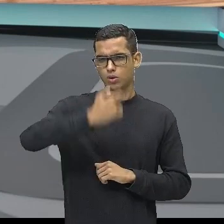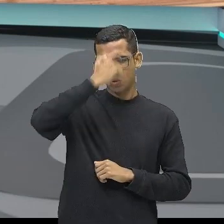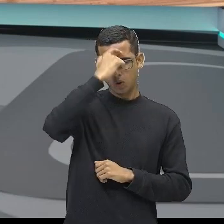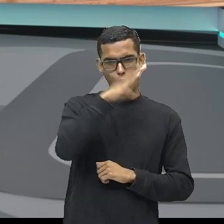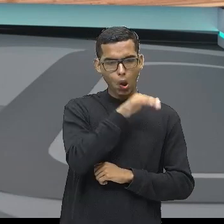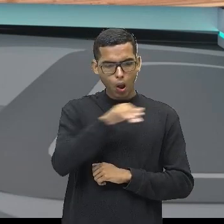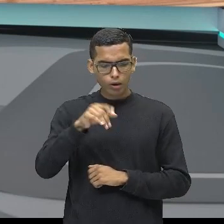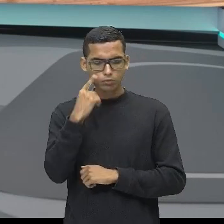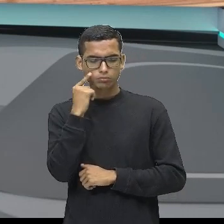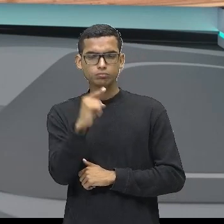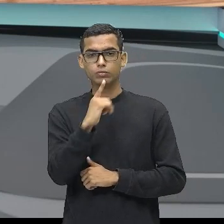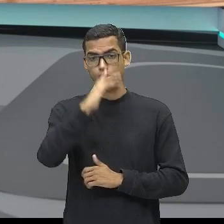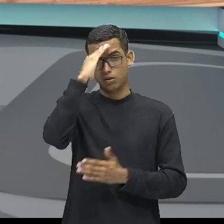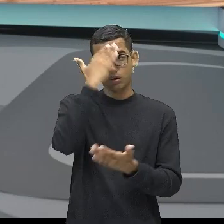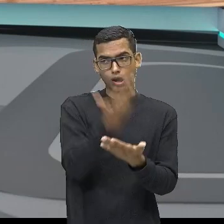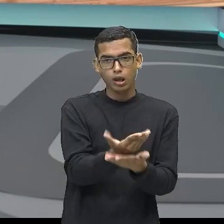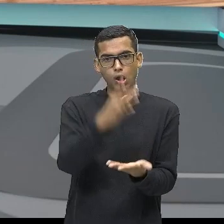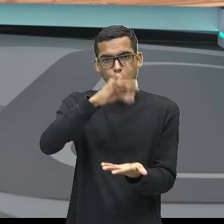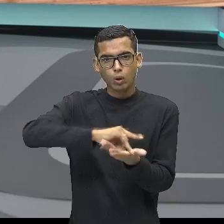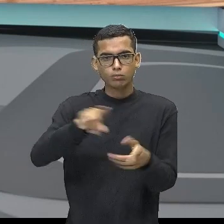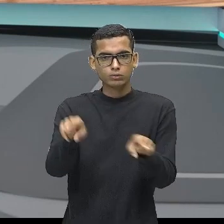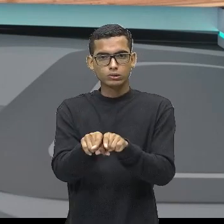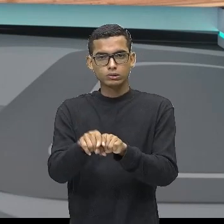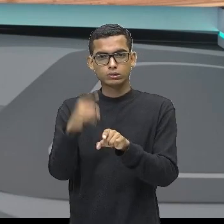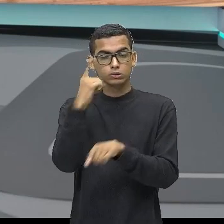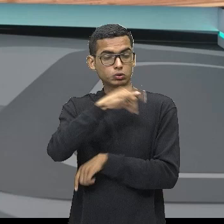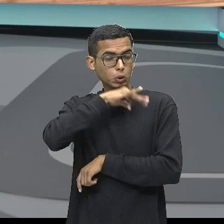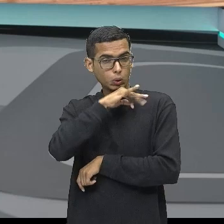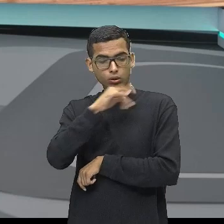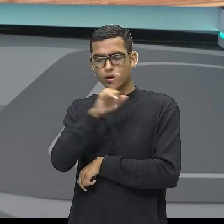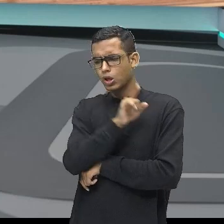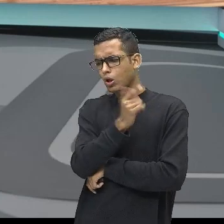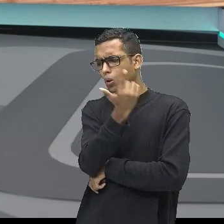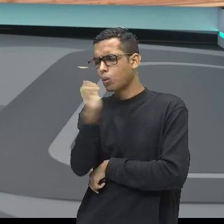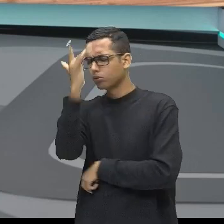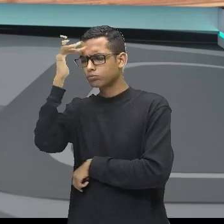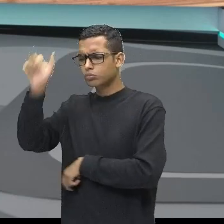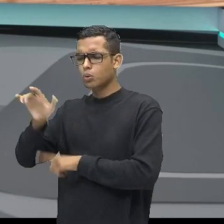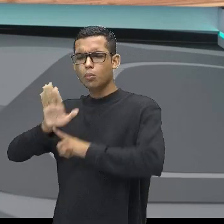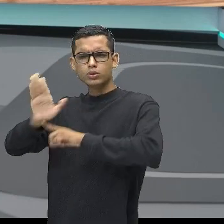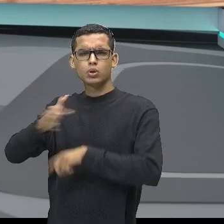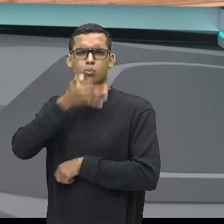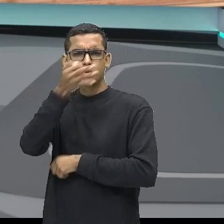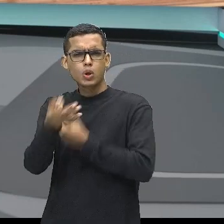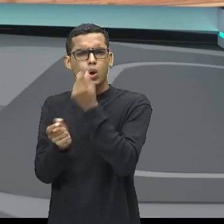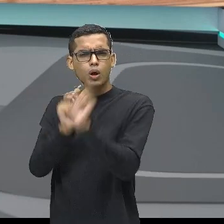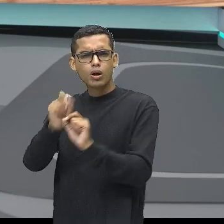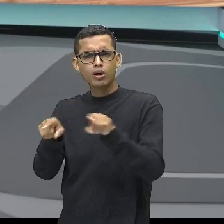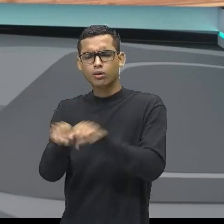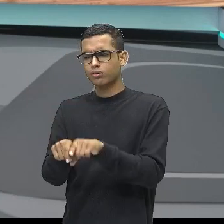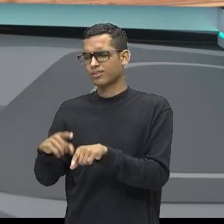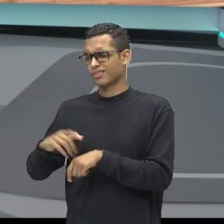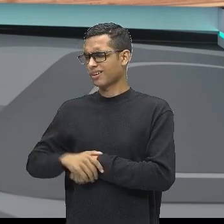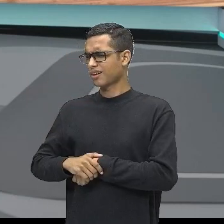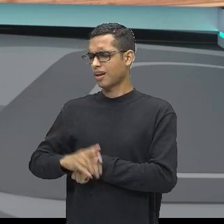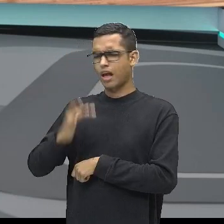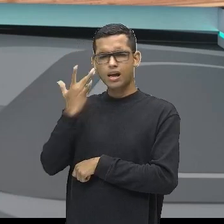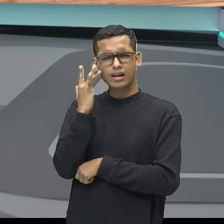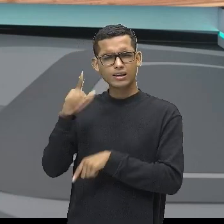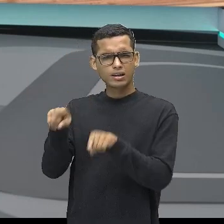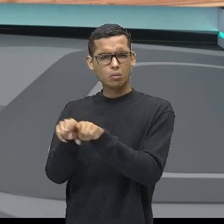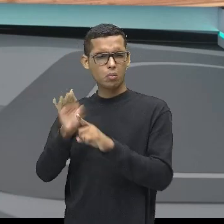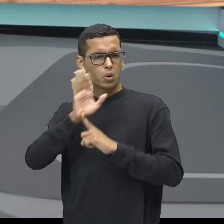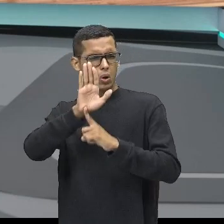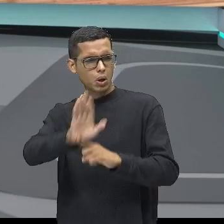que essa influência não que essa influência é exagerada, que ela ocorre, a forma como ela é